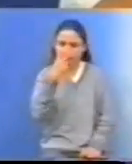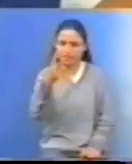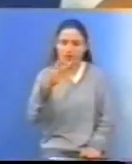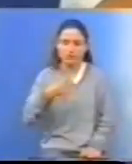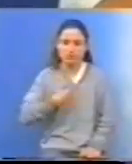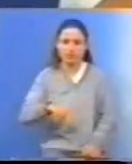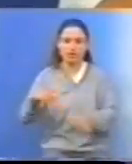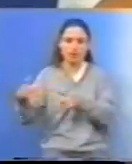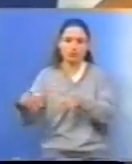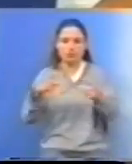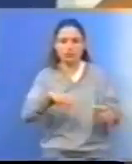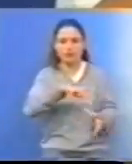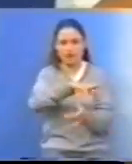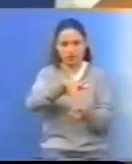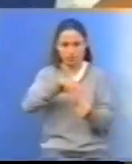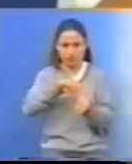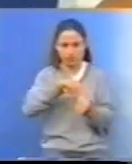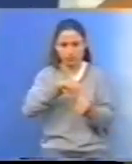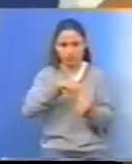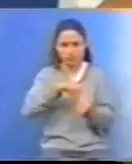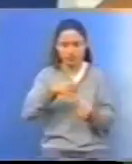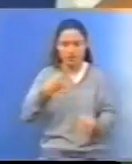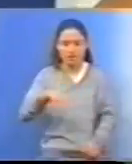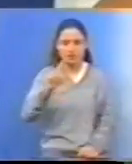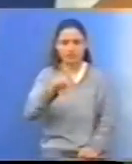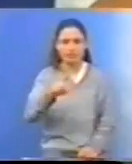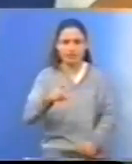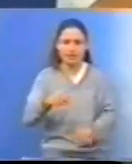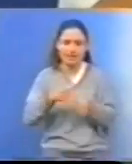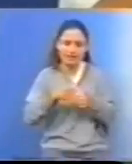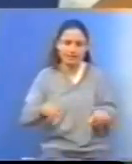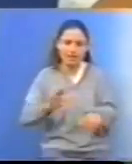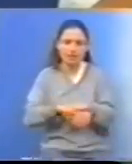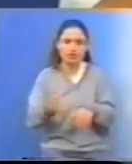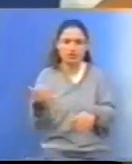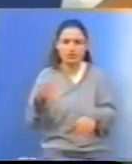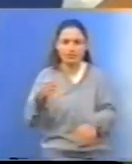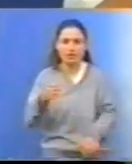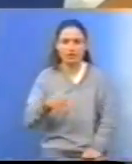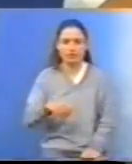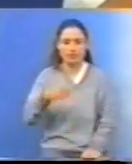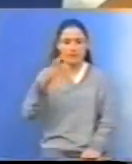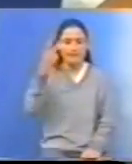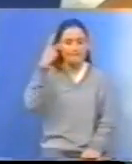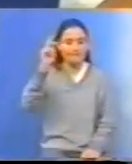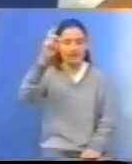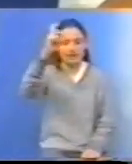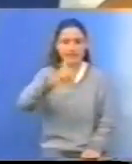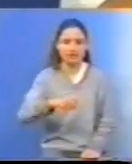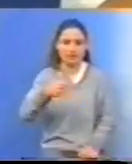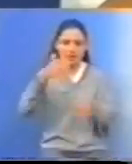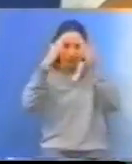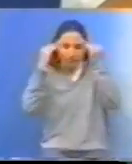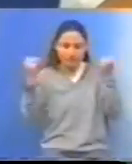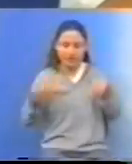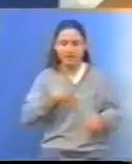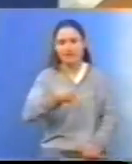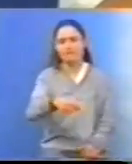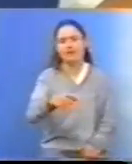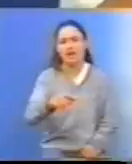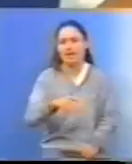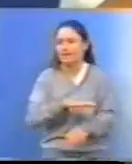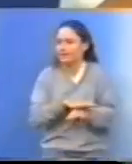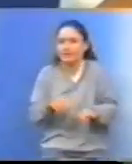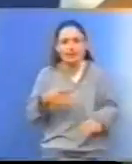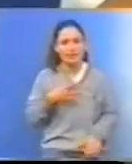chamada para ir para um Carmelo, se você é chamada para ir para um mosteiro de Clarissas, Clarissas de Santa Clara, Clara de Assis, aquela